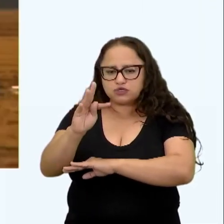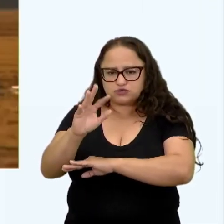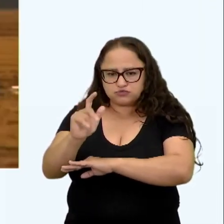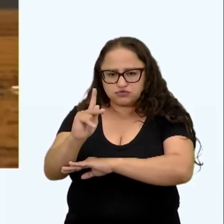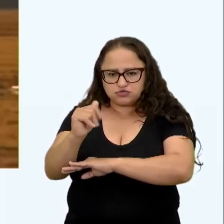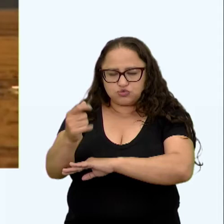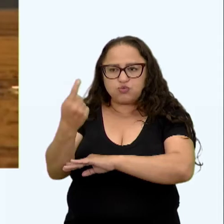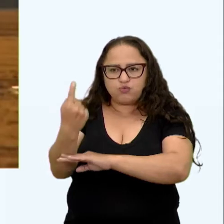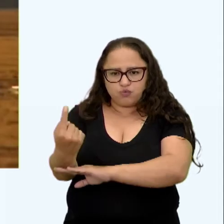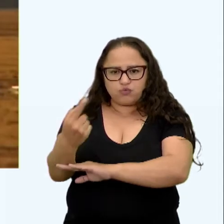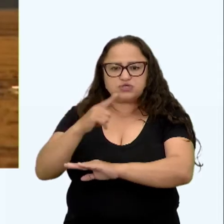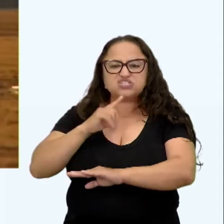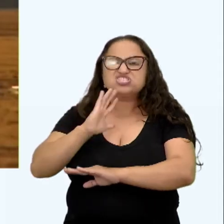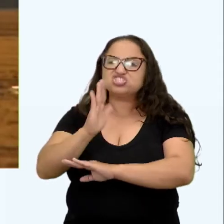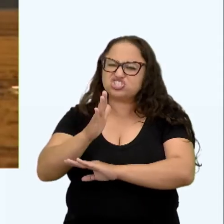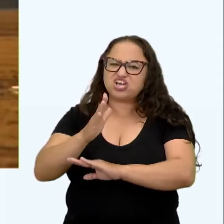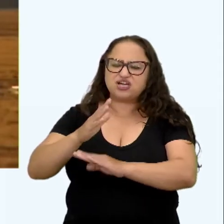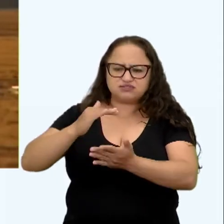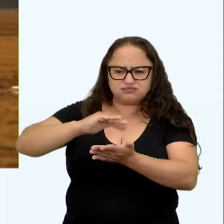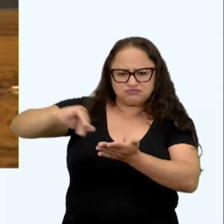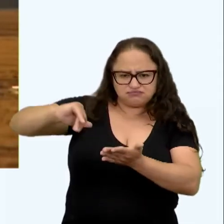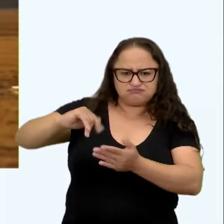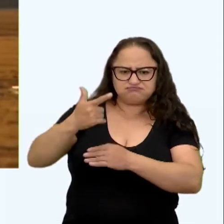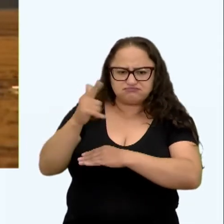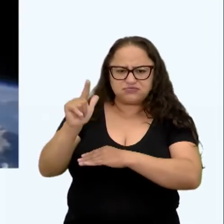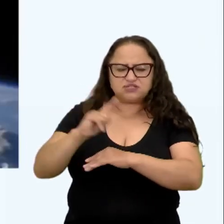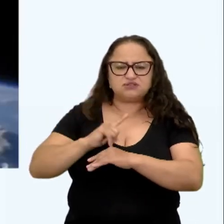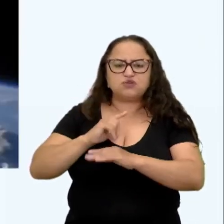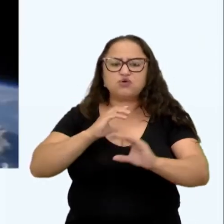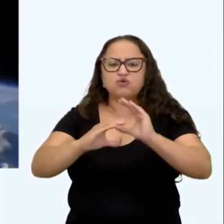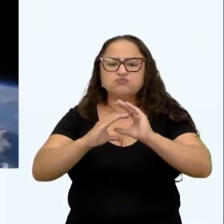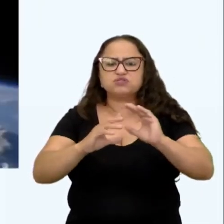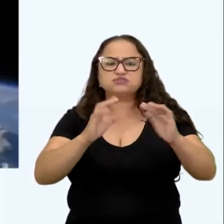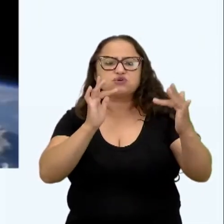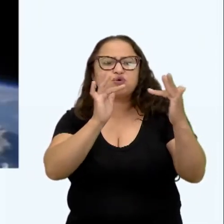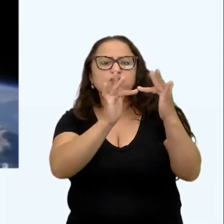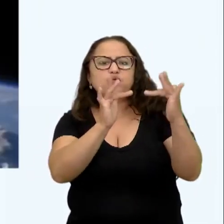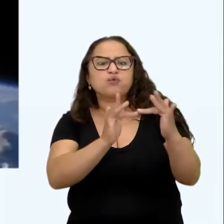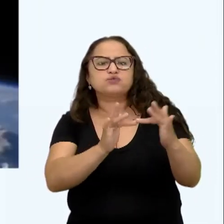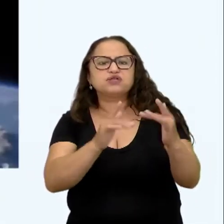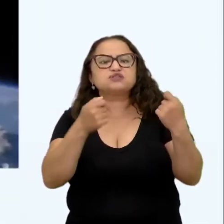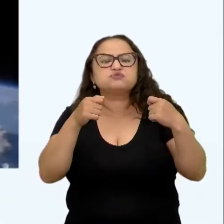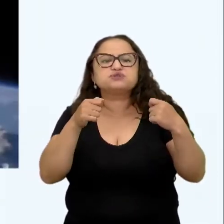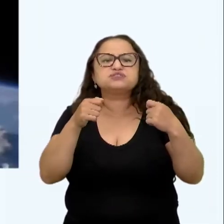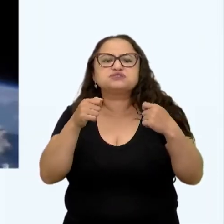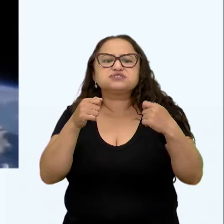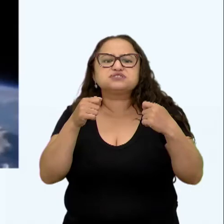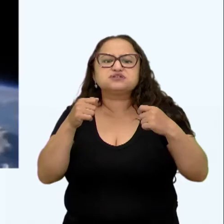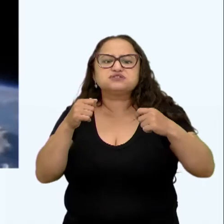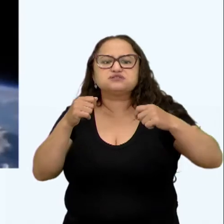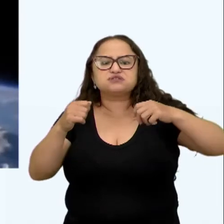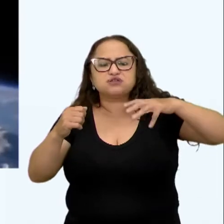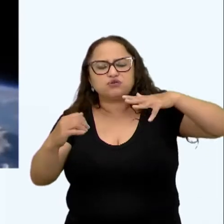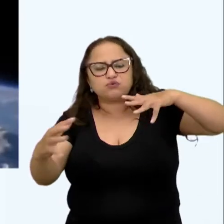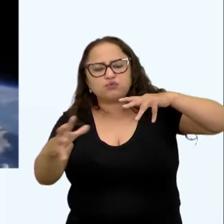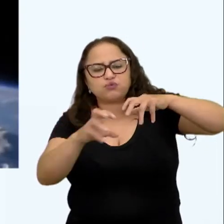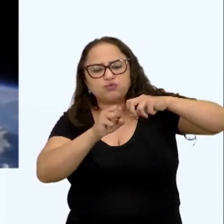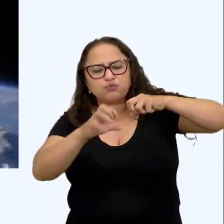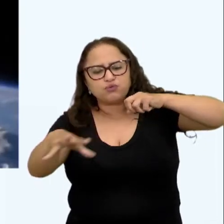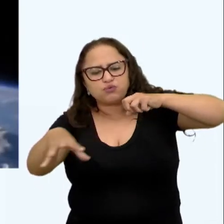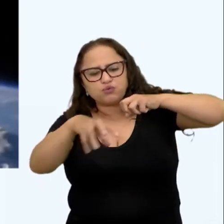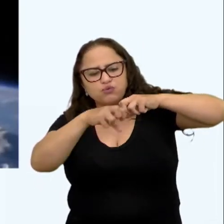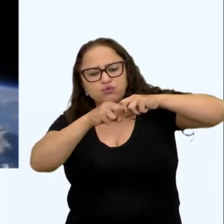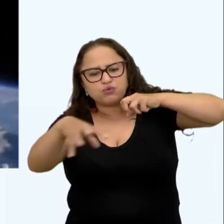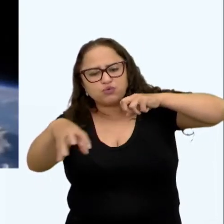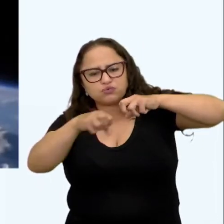solar. São vários os equipamentos utilizados para o contato. Vamos supor que é preciso enviar um sinal a um satélite situado em